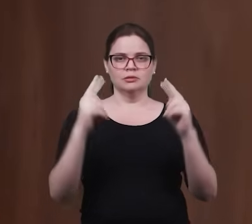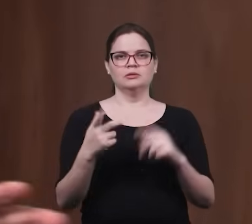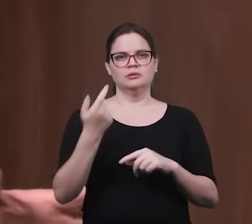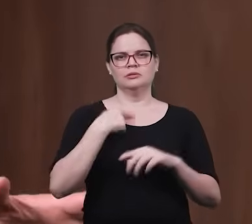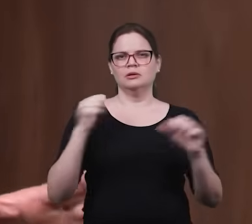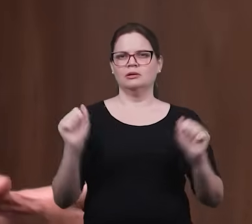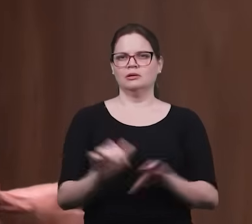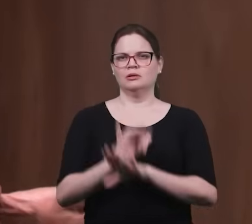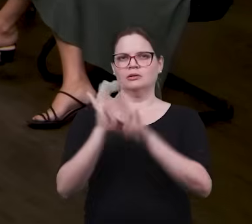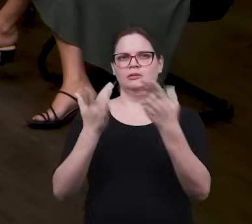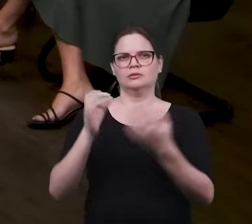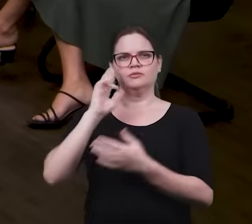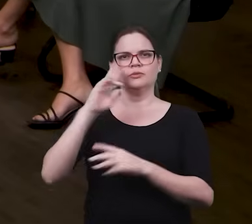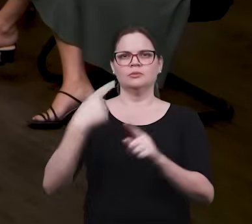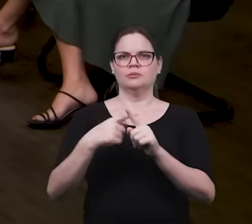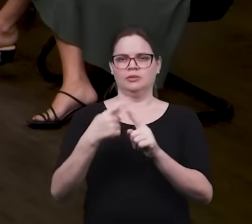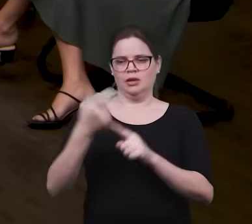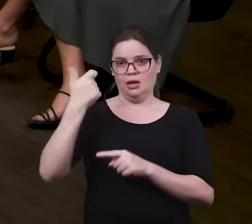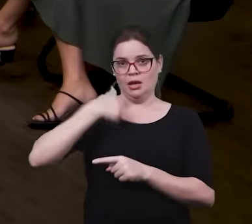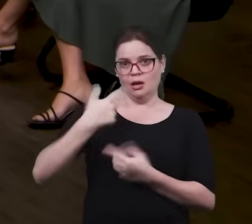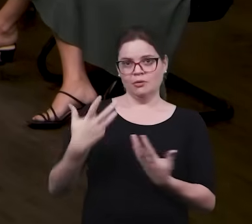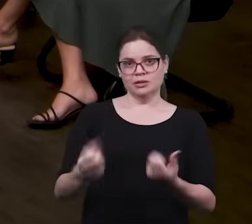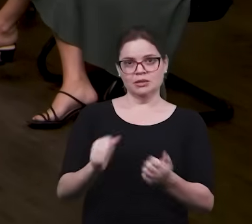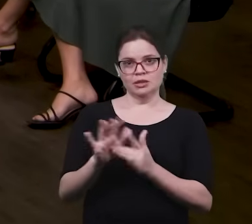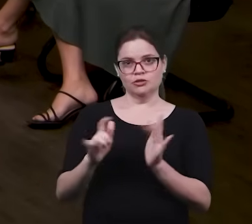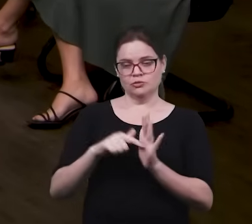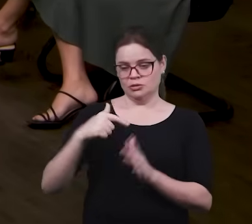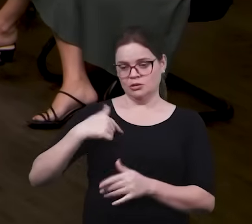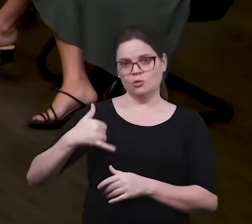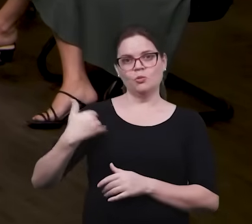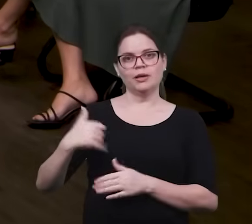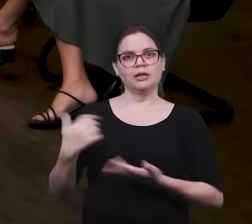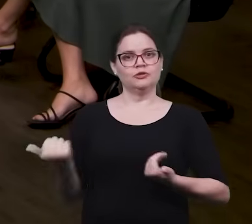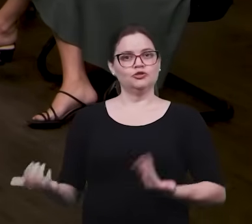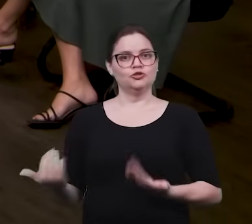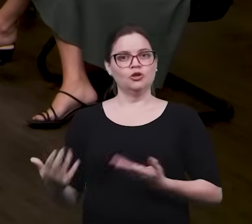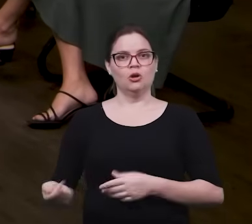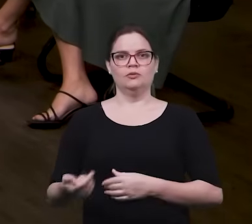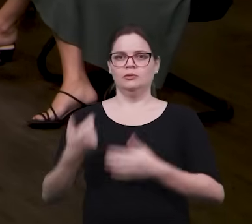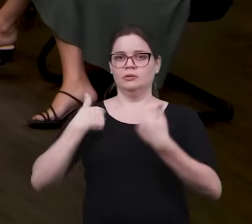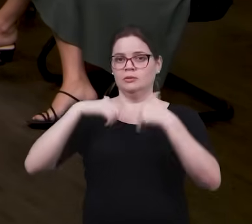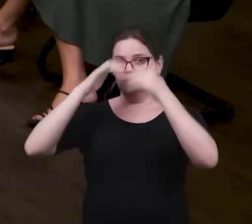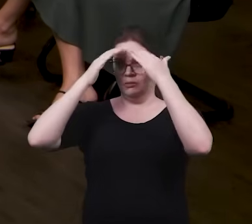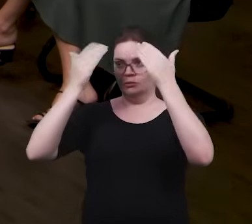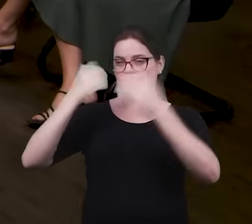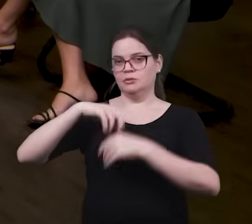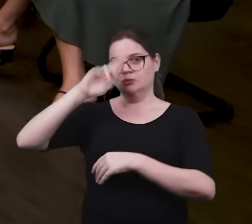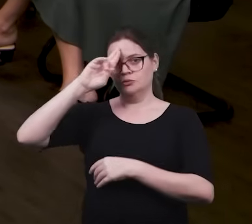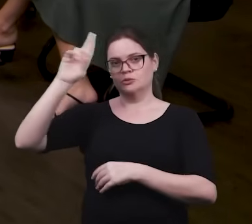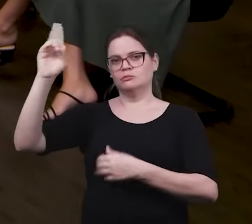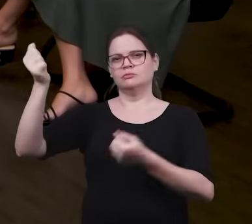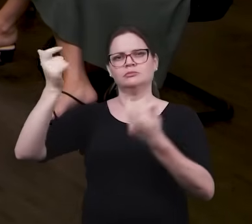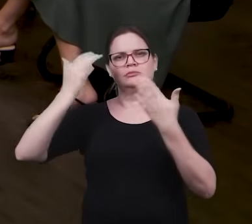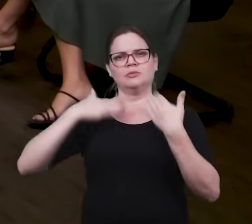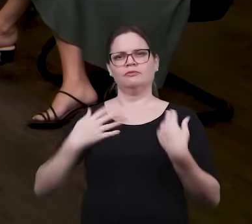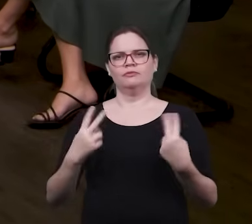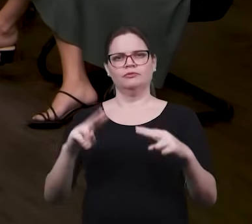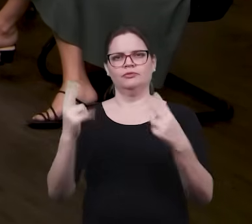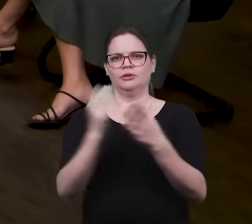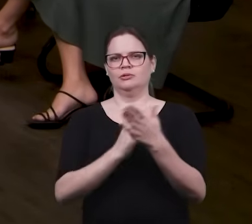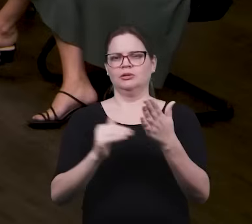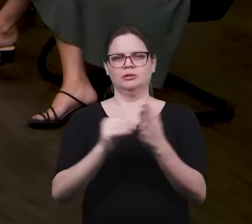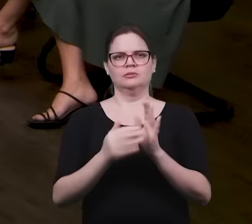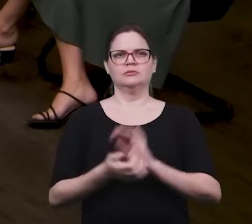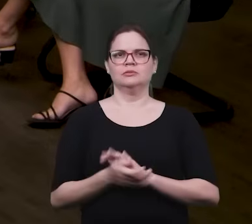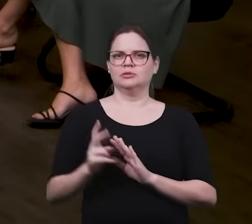Eu glorifico muito o Senhor, porque eu vim jovem. E por obedecer o Senhor me deu vitória na minha vida até o